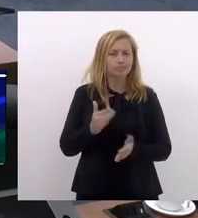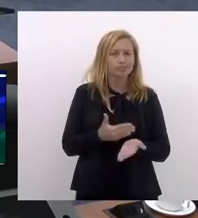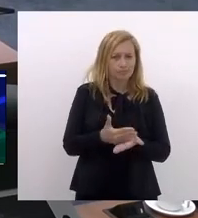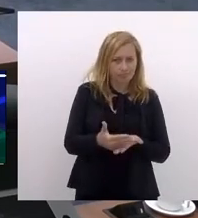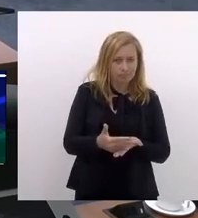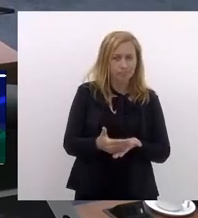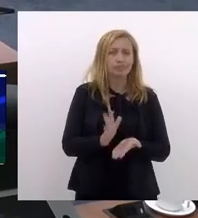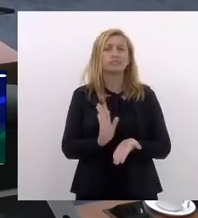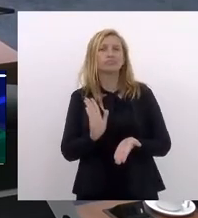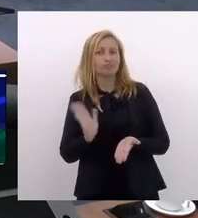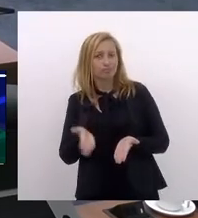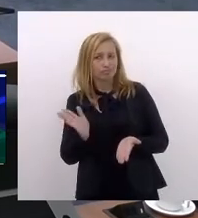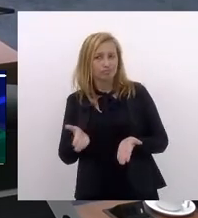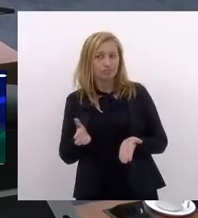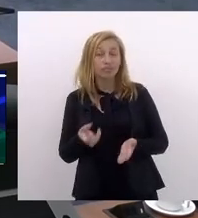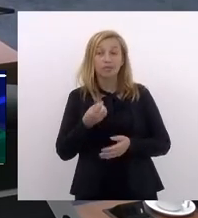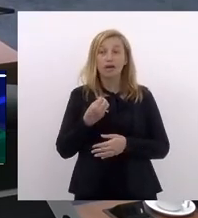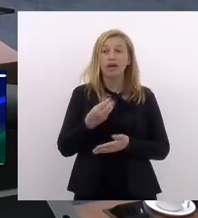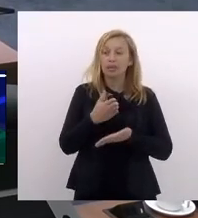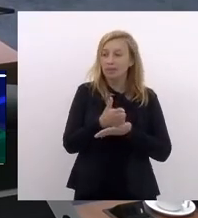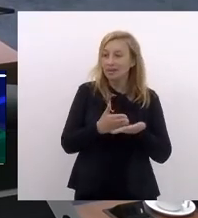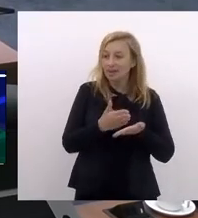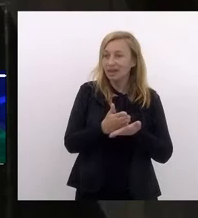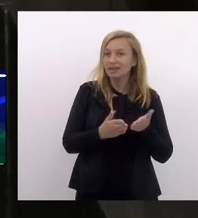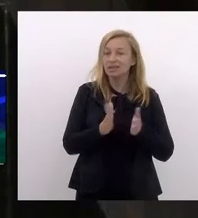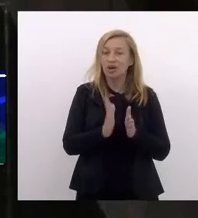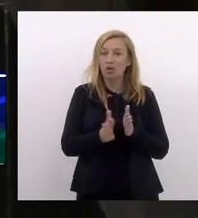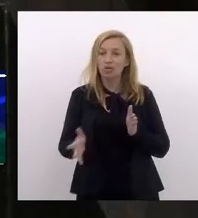já presidiu boa parte da ordem do dia.